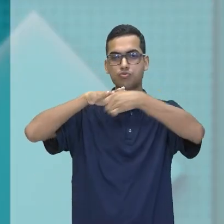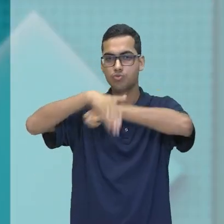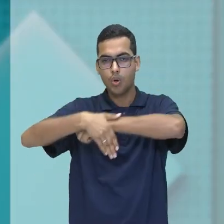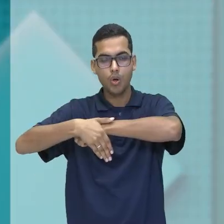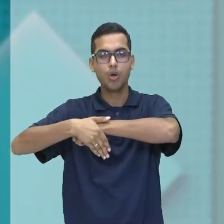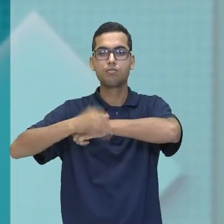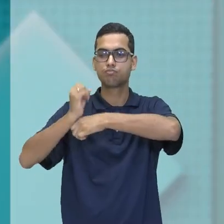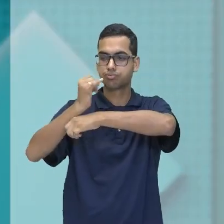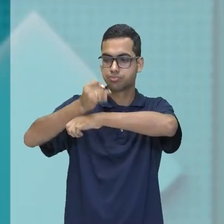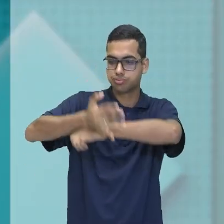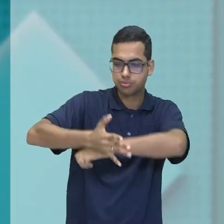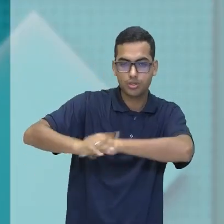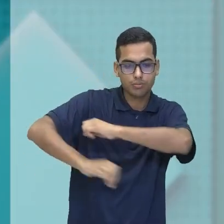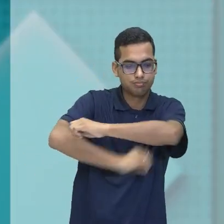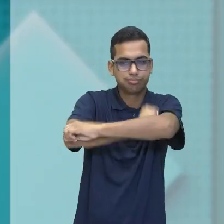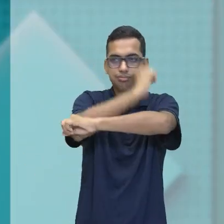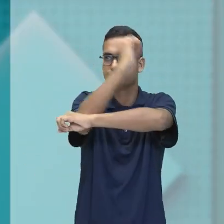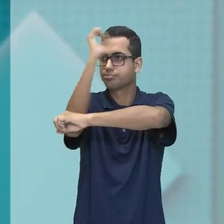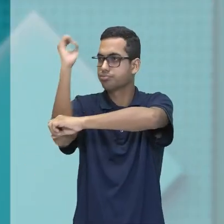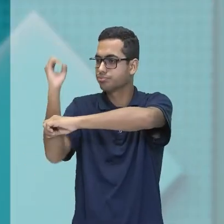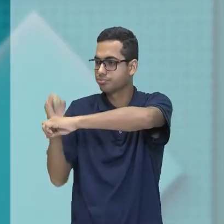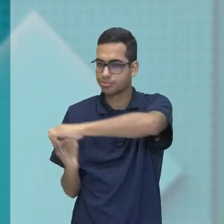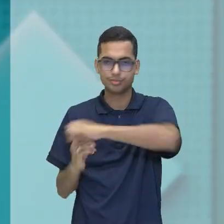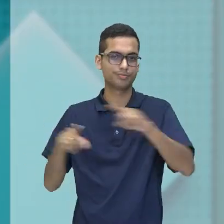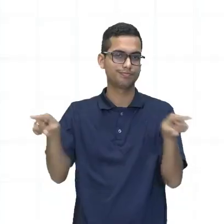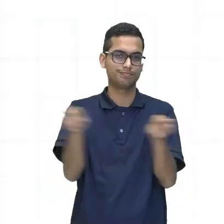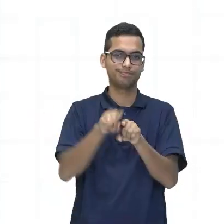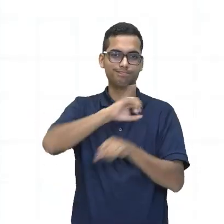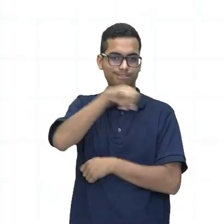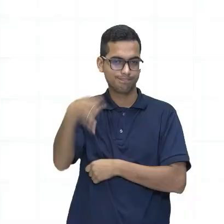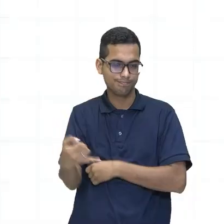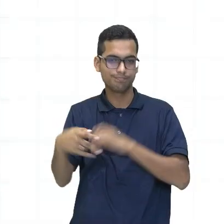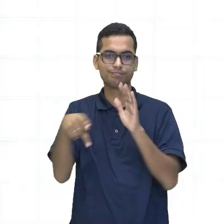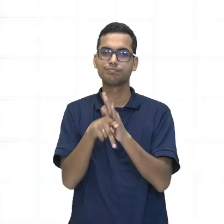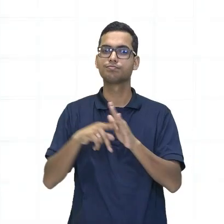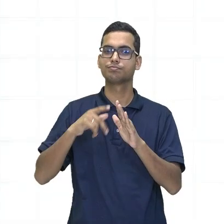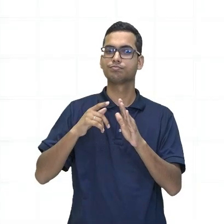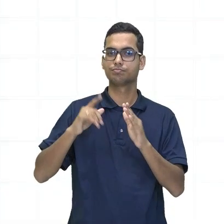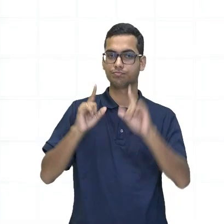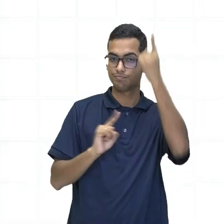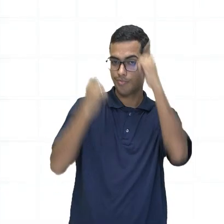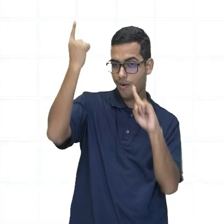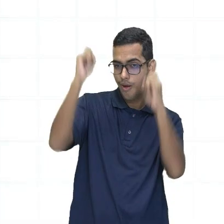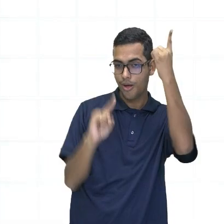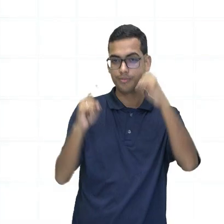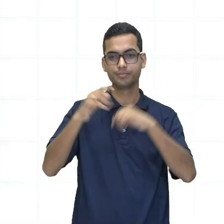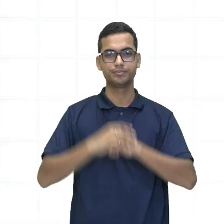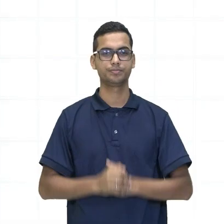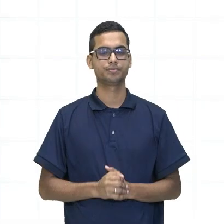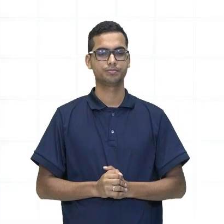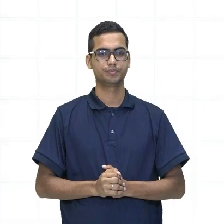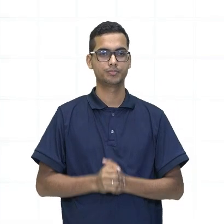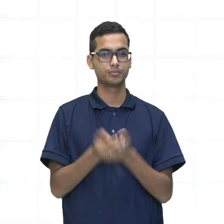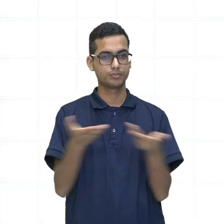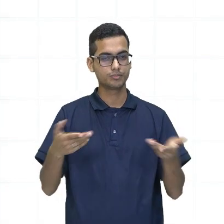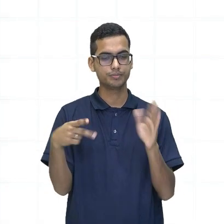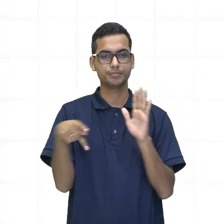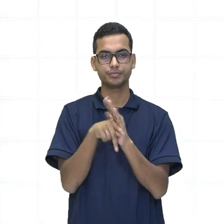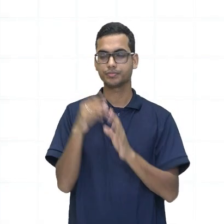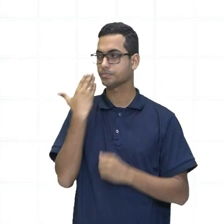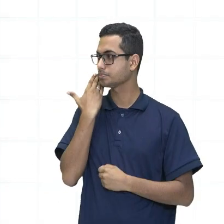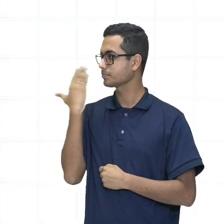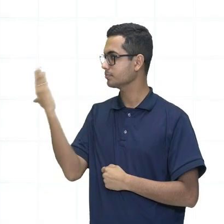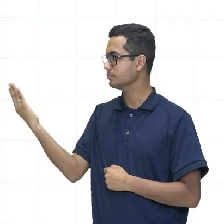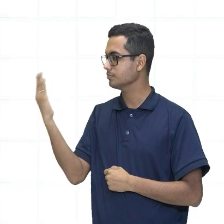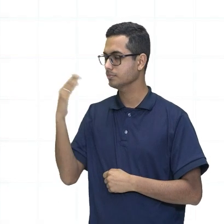agora falar um pouco do Carnaval de Manaus. Aí vocês estão vendo o